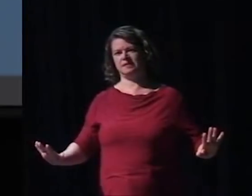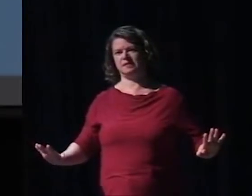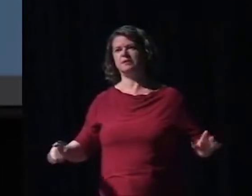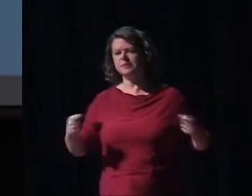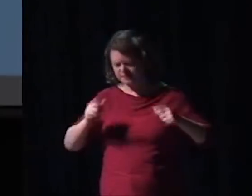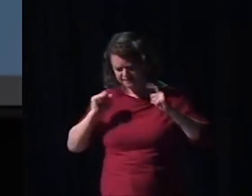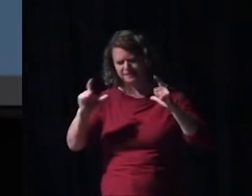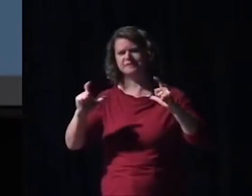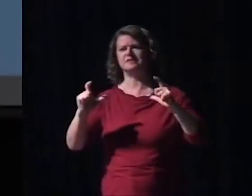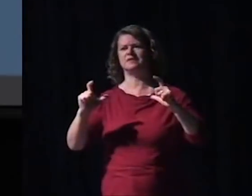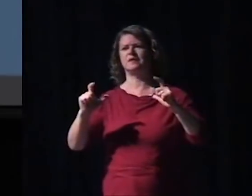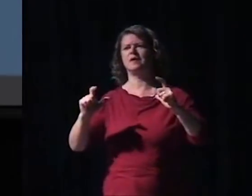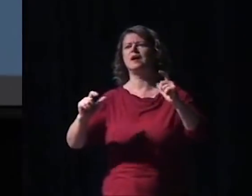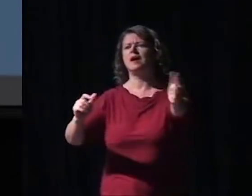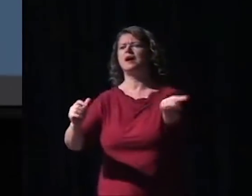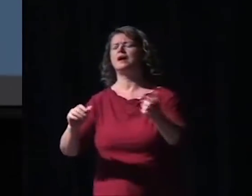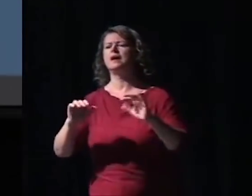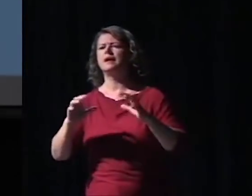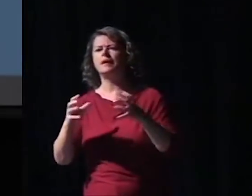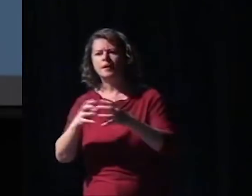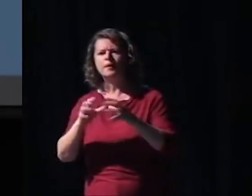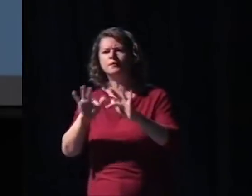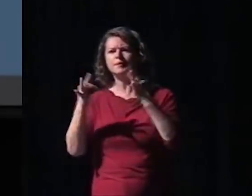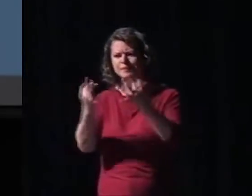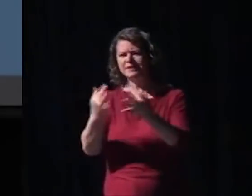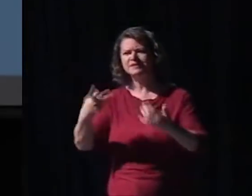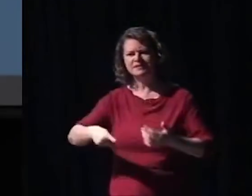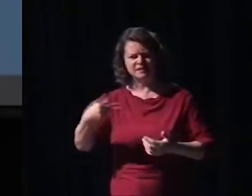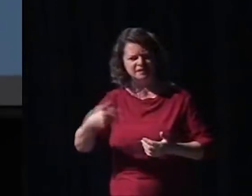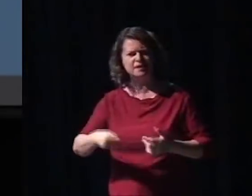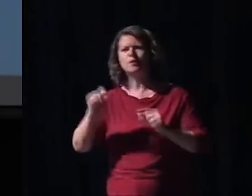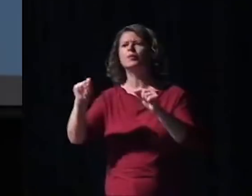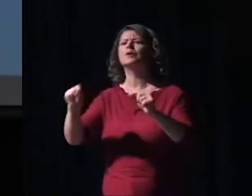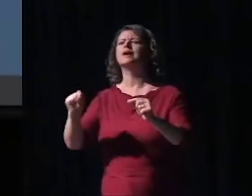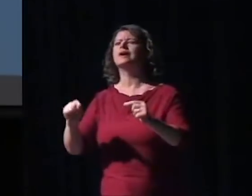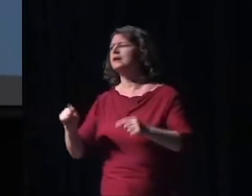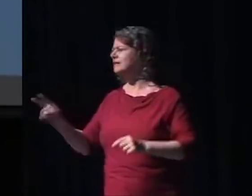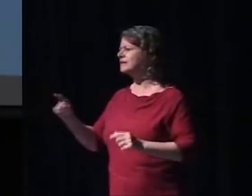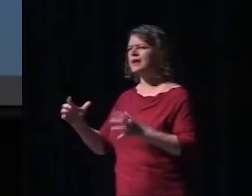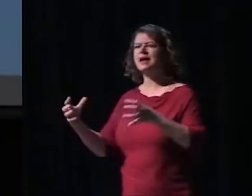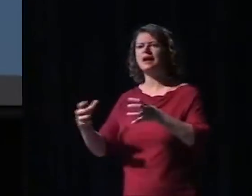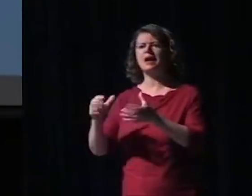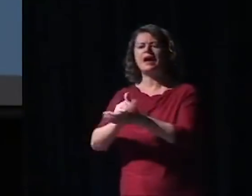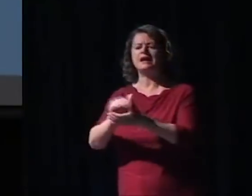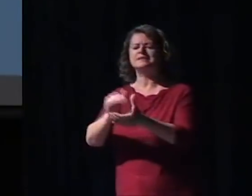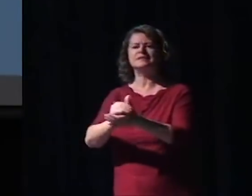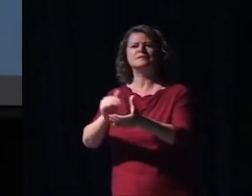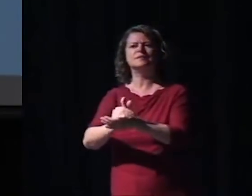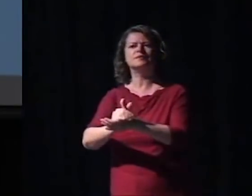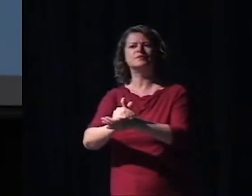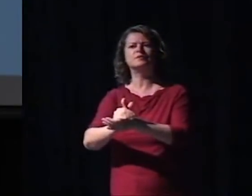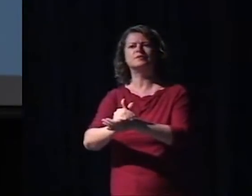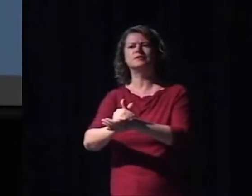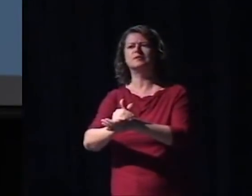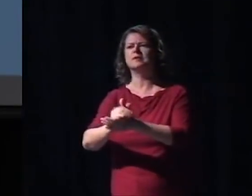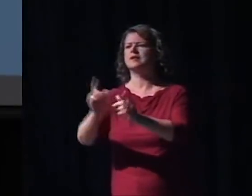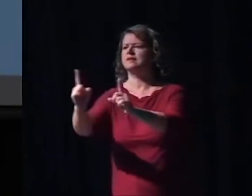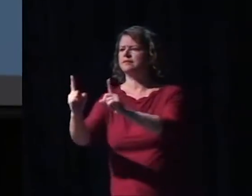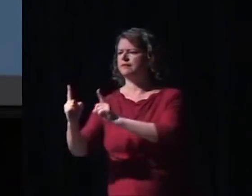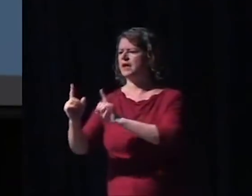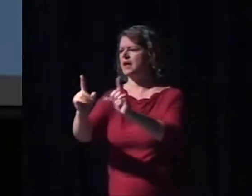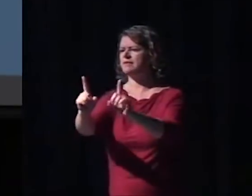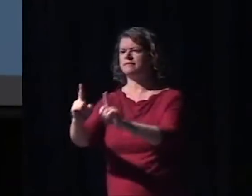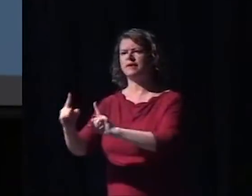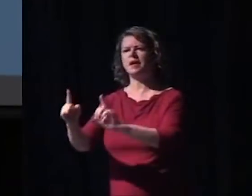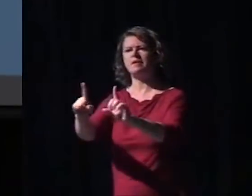Para que a sua aliança perca a ilegitimidade e ganhe a bênção do Senhor. É para isso que a gente faz.